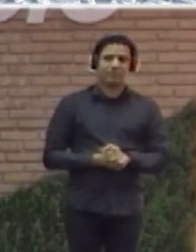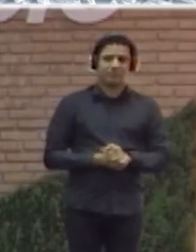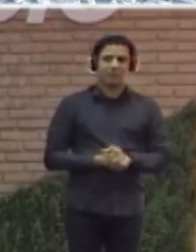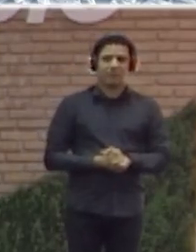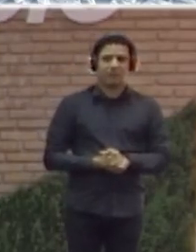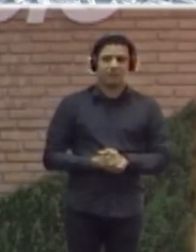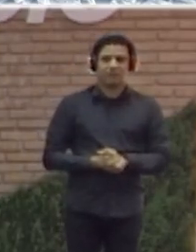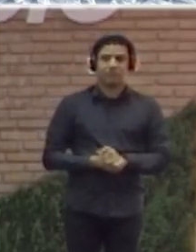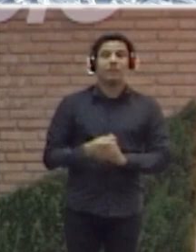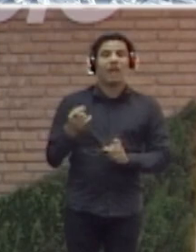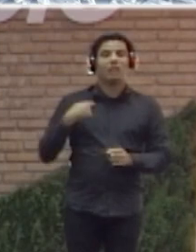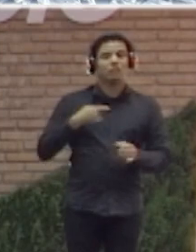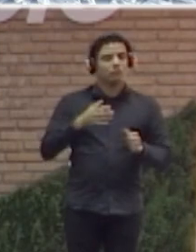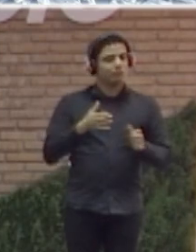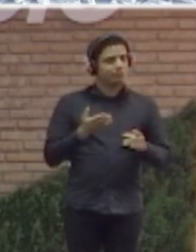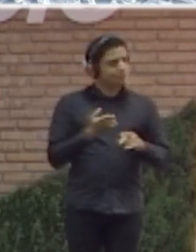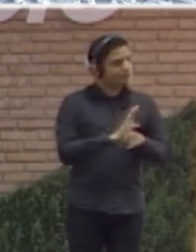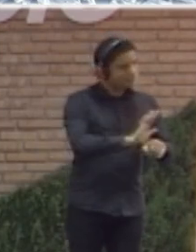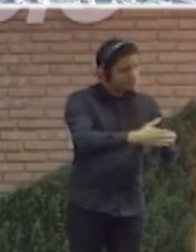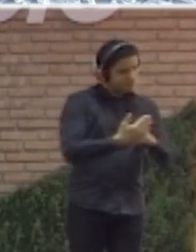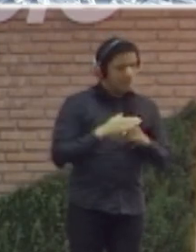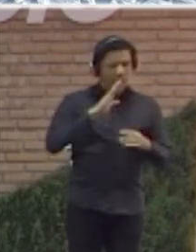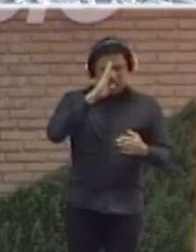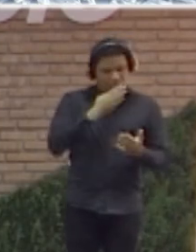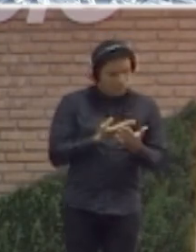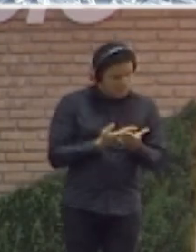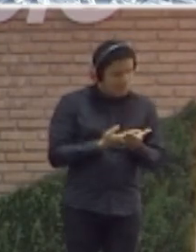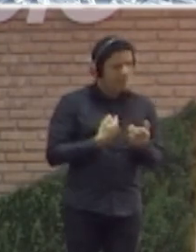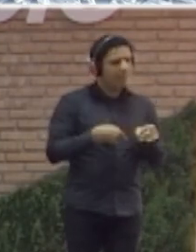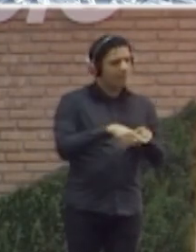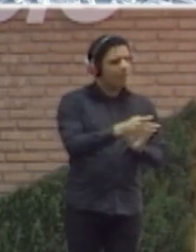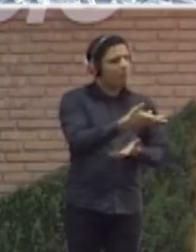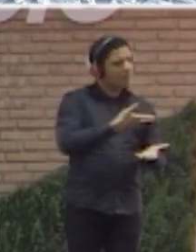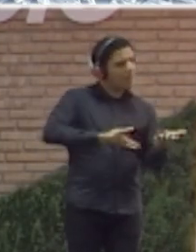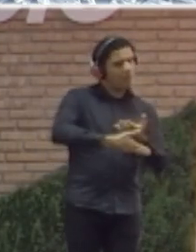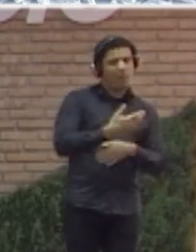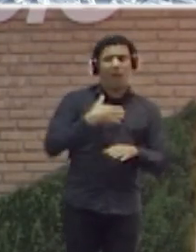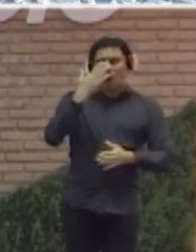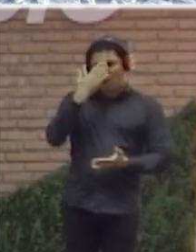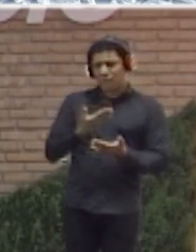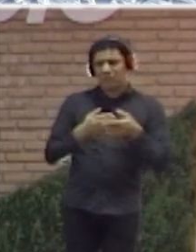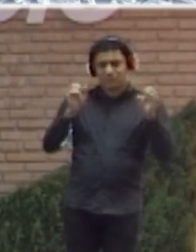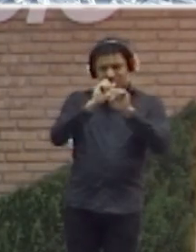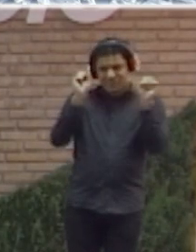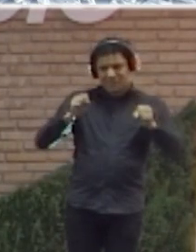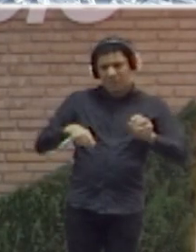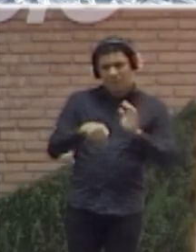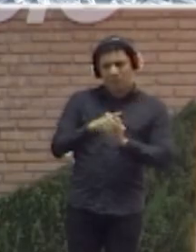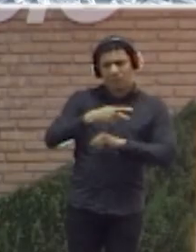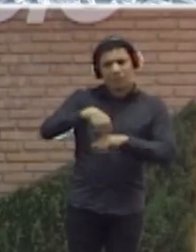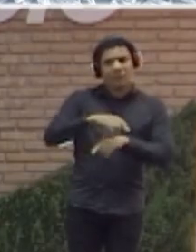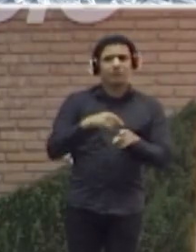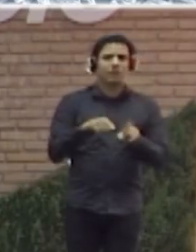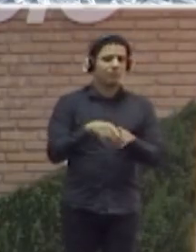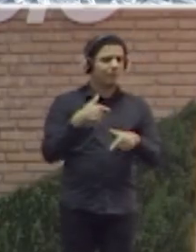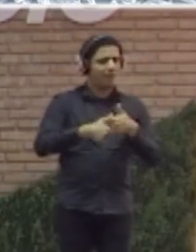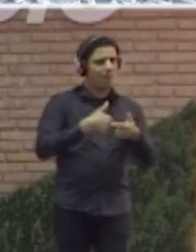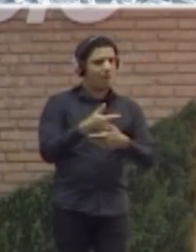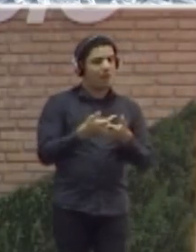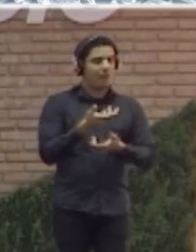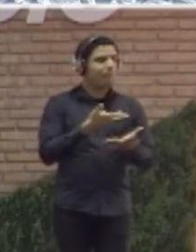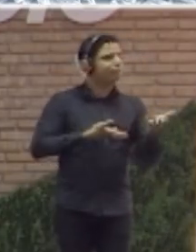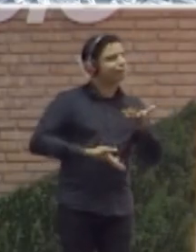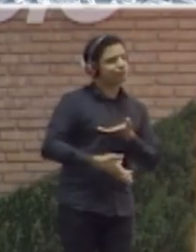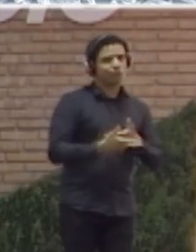de realmente colaborar e confiar uns aos outros. Nós confiamos no nosso sistema, nossos parceiros. Então, é fácil trabalhar de forma colaborativa quando você confia na